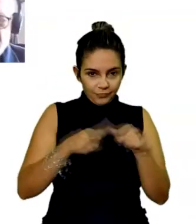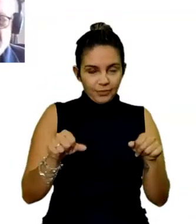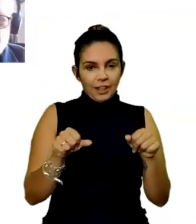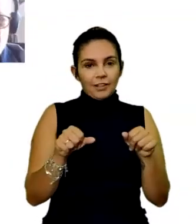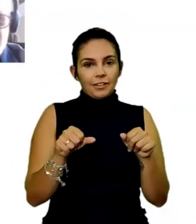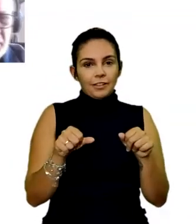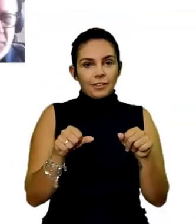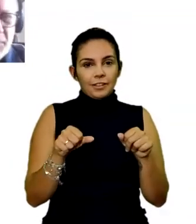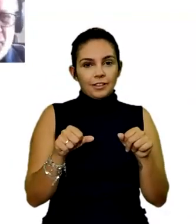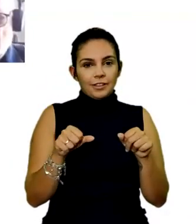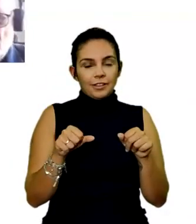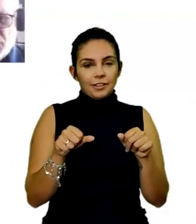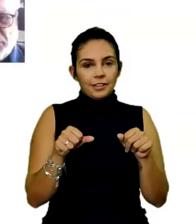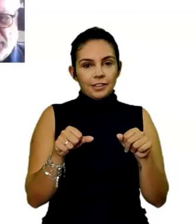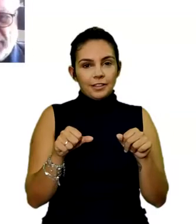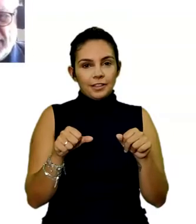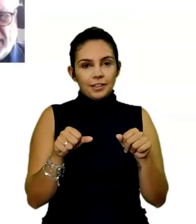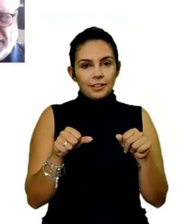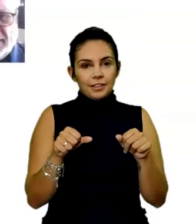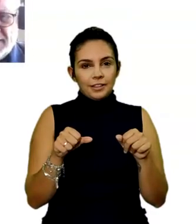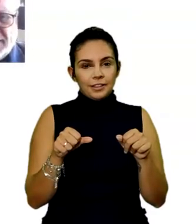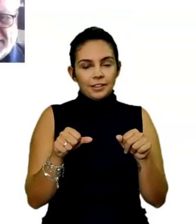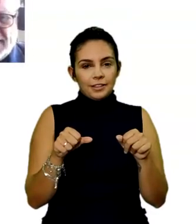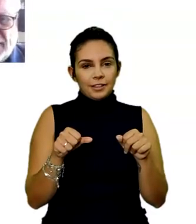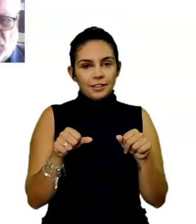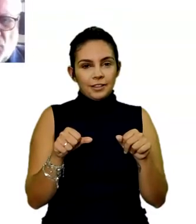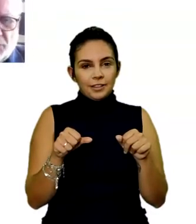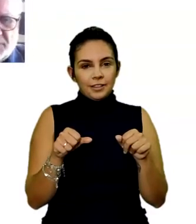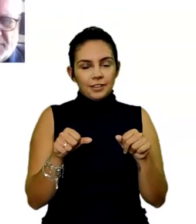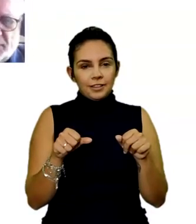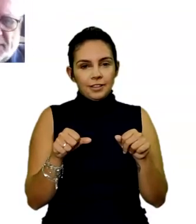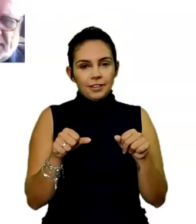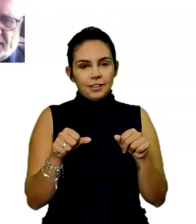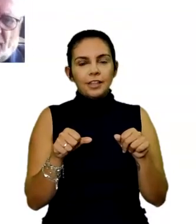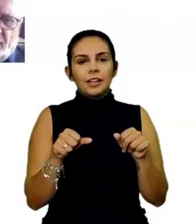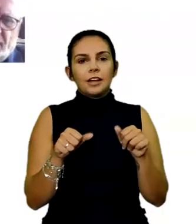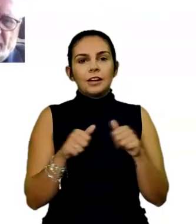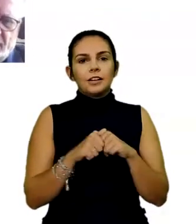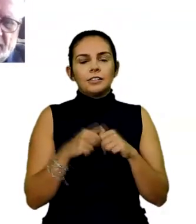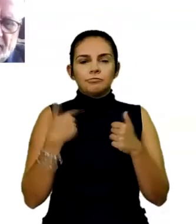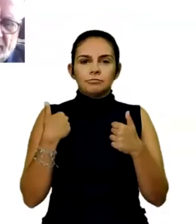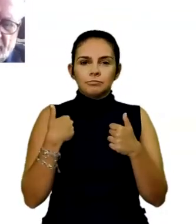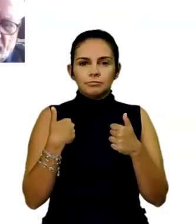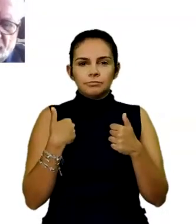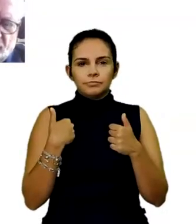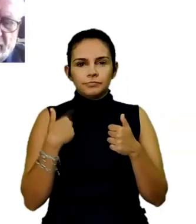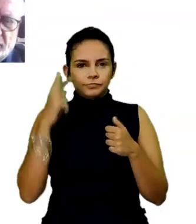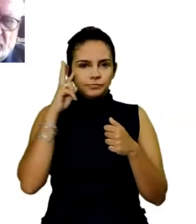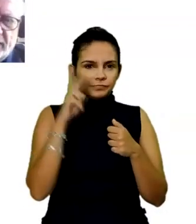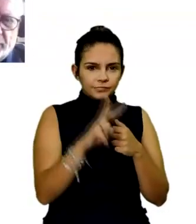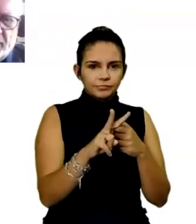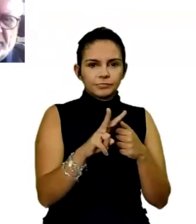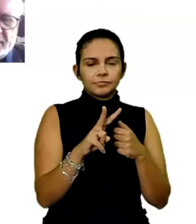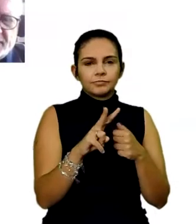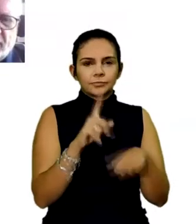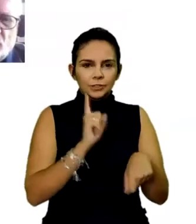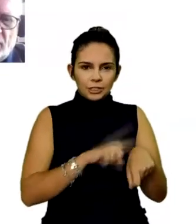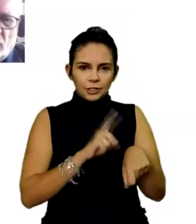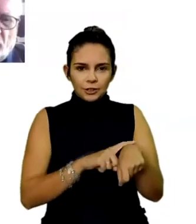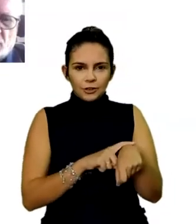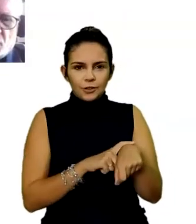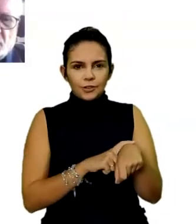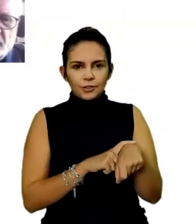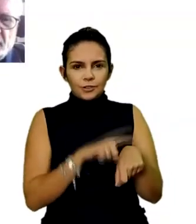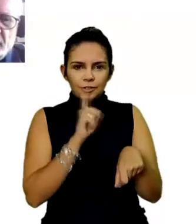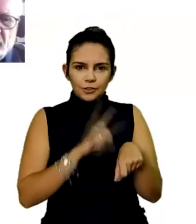eu estava, meu relógio descarregou, não sei o que e tal. E eu olhei para ele e disse: